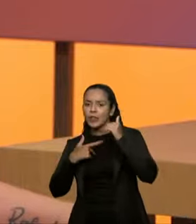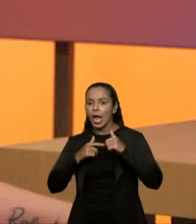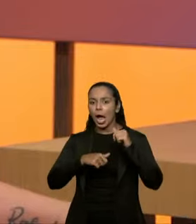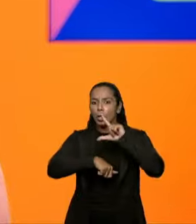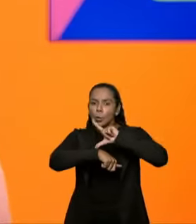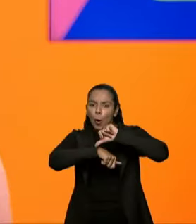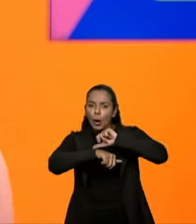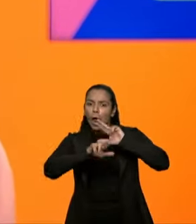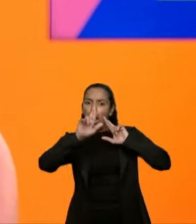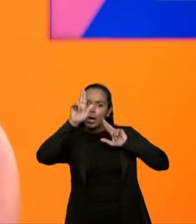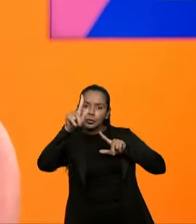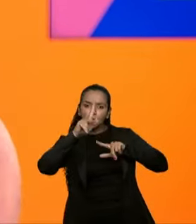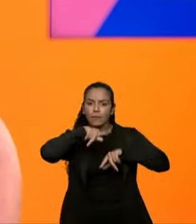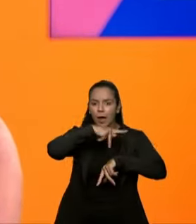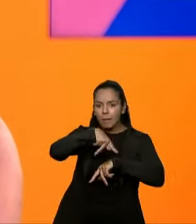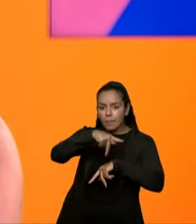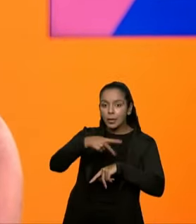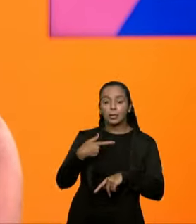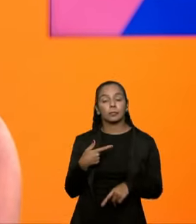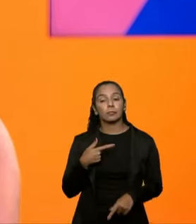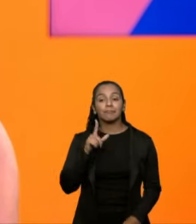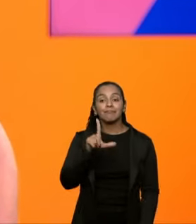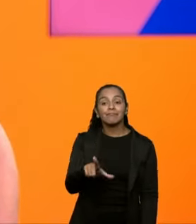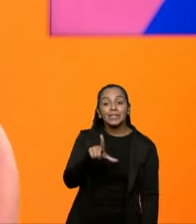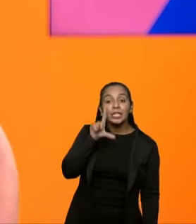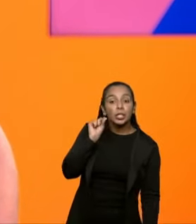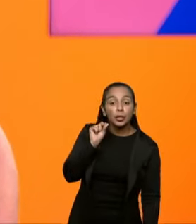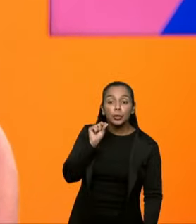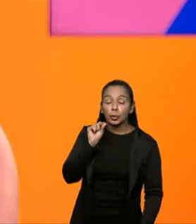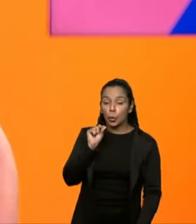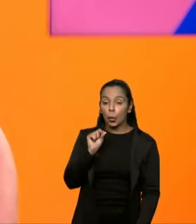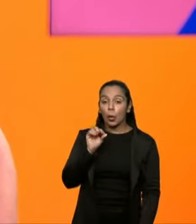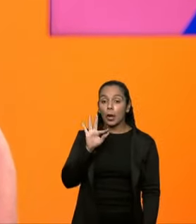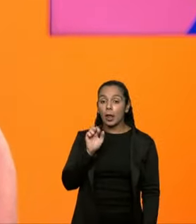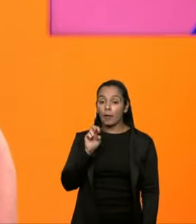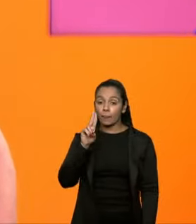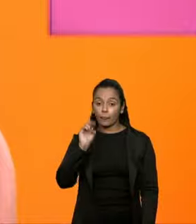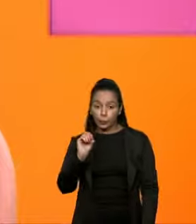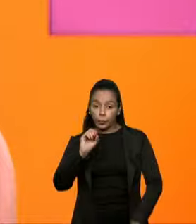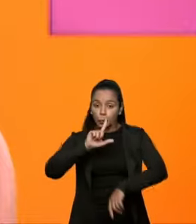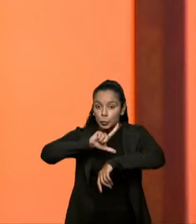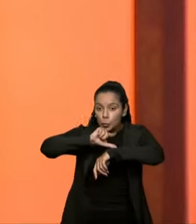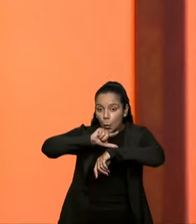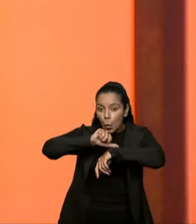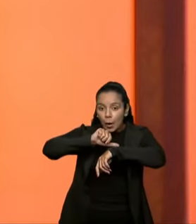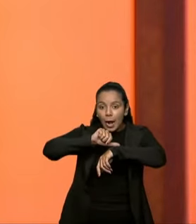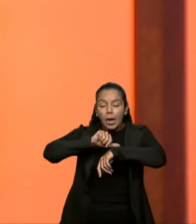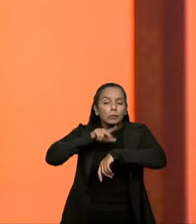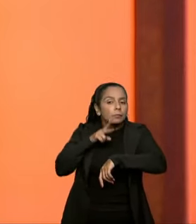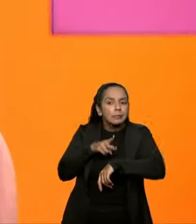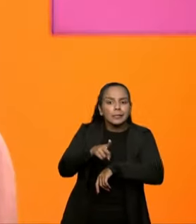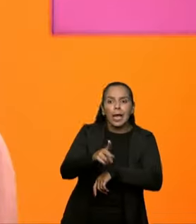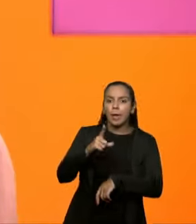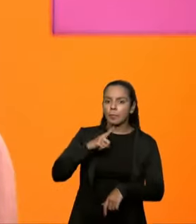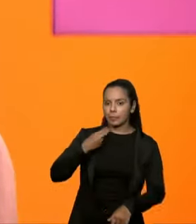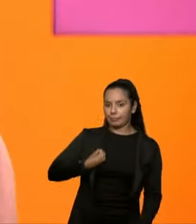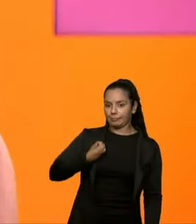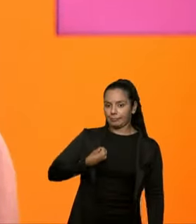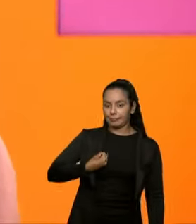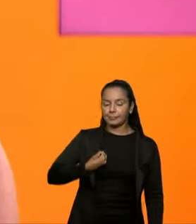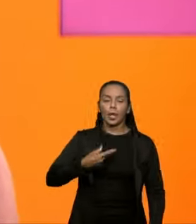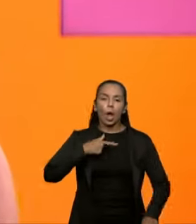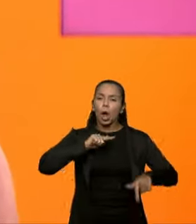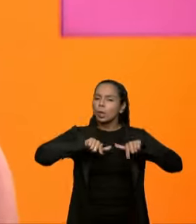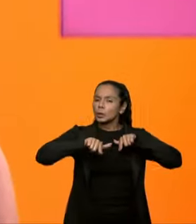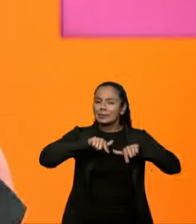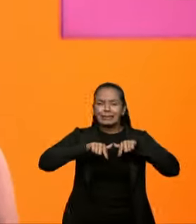tal. Escolha o fuso de maior frequência. Cara, eu estou trabalhando muito, estou fazendo turnê,